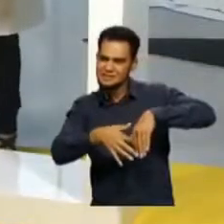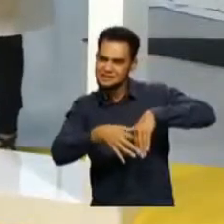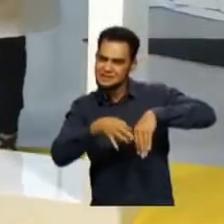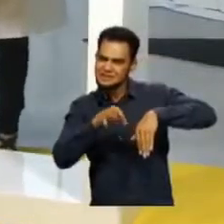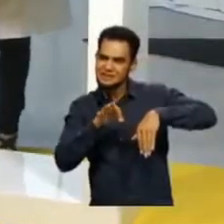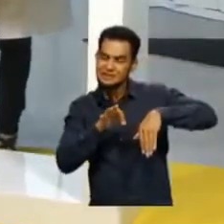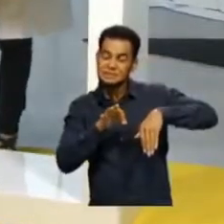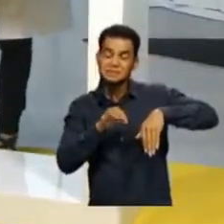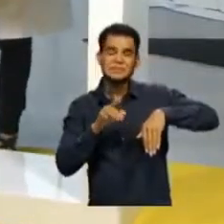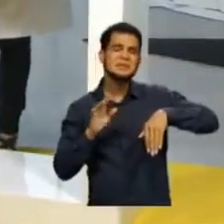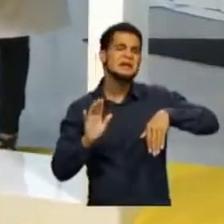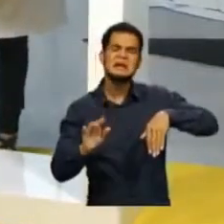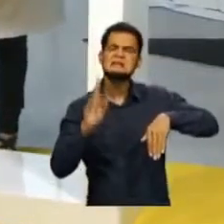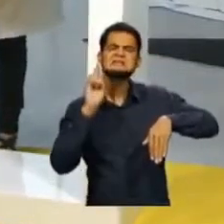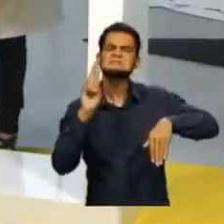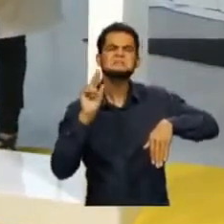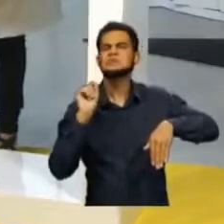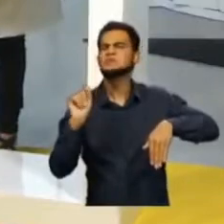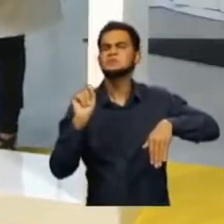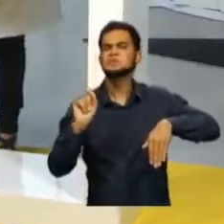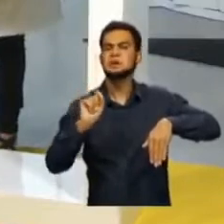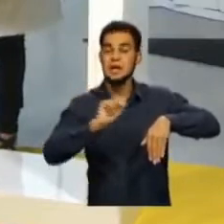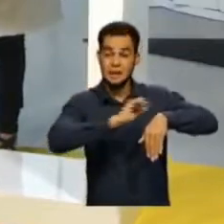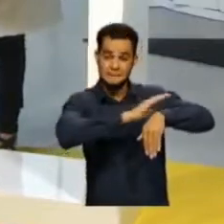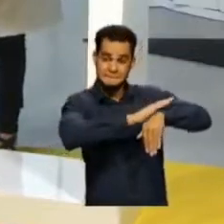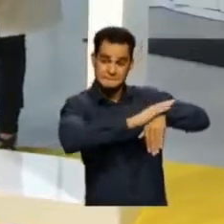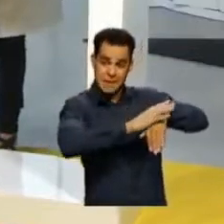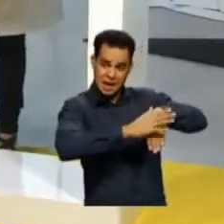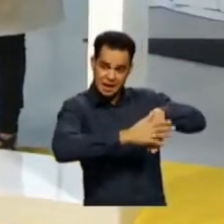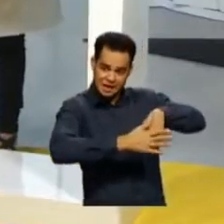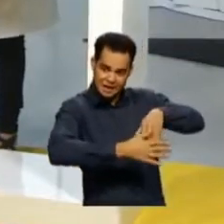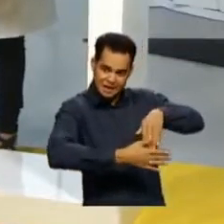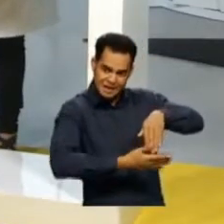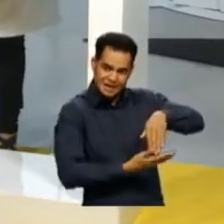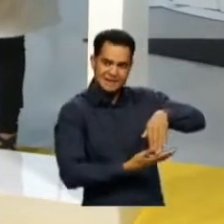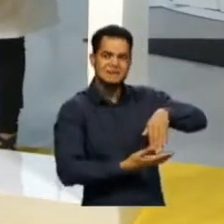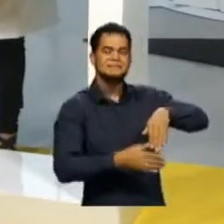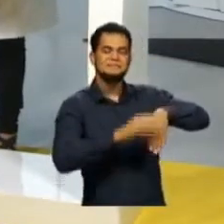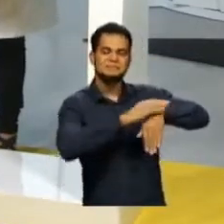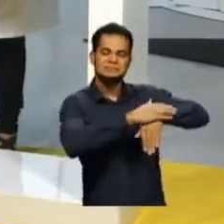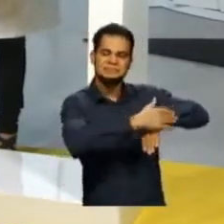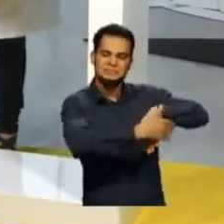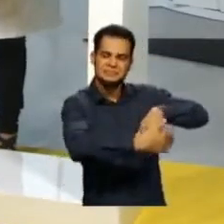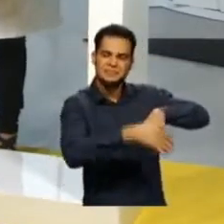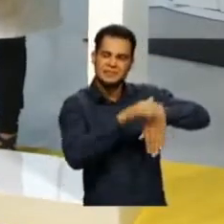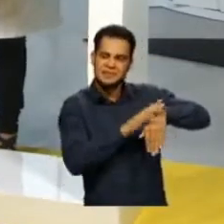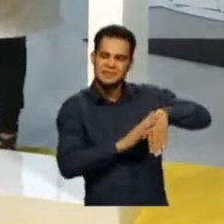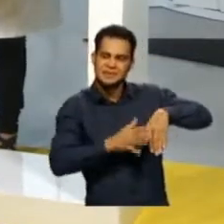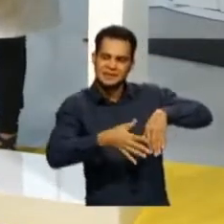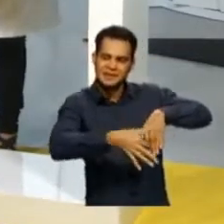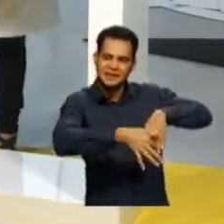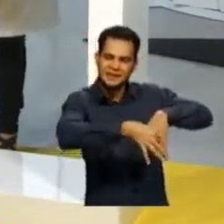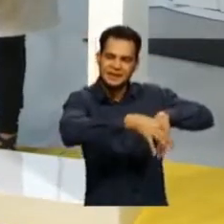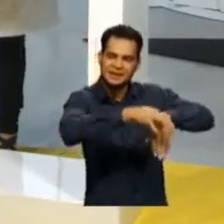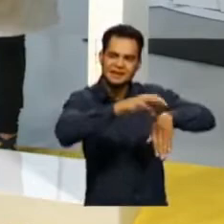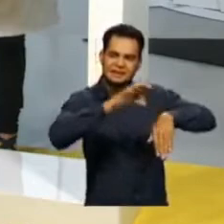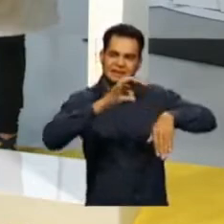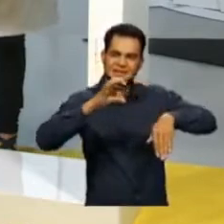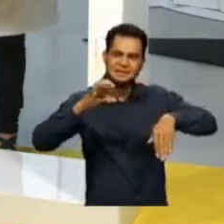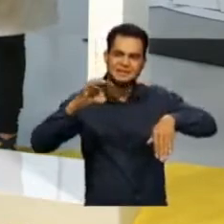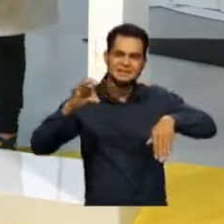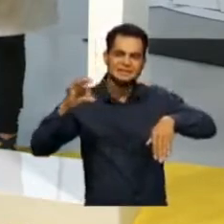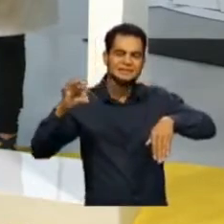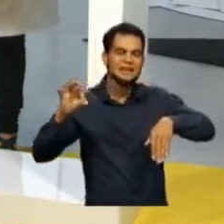ela reveste todo o pulmão. Então, a membrana que reveste o pulmão, nós chamamos de pleura. É uma membrana fina,